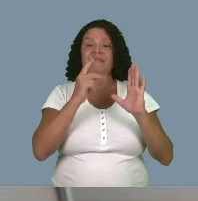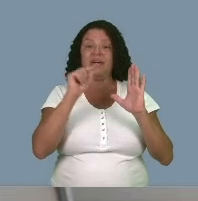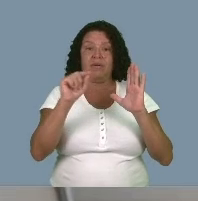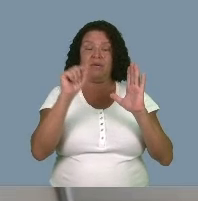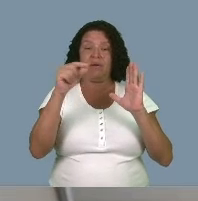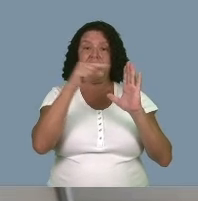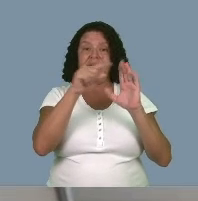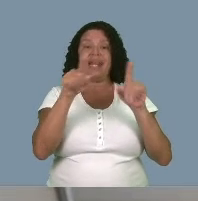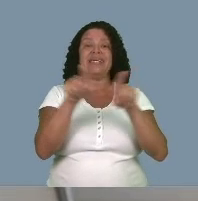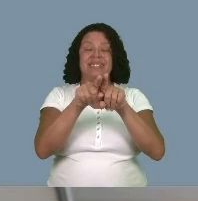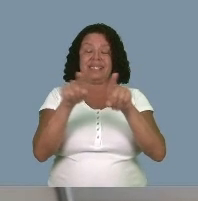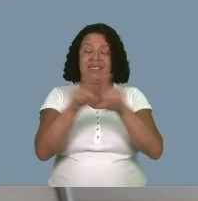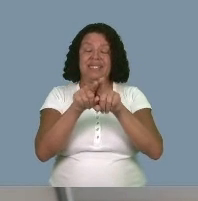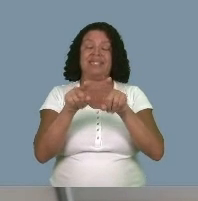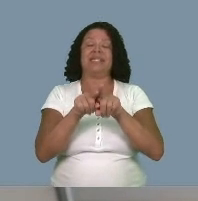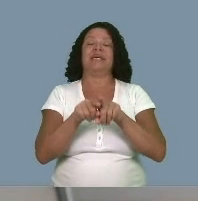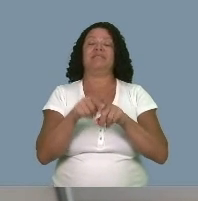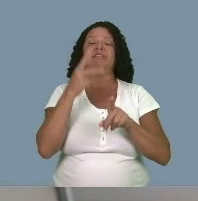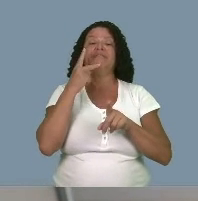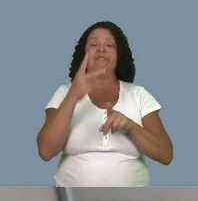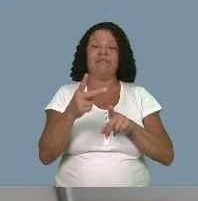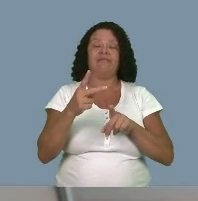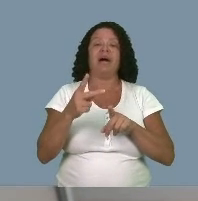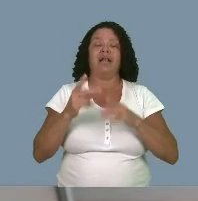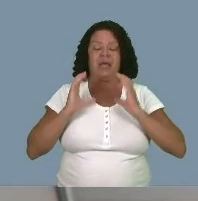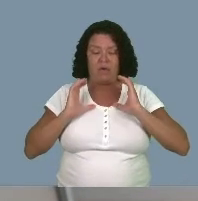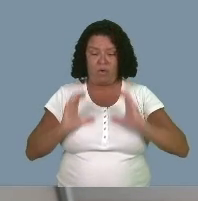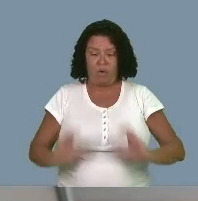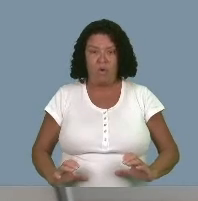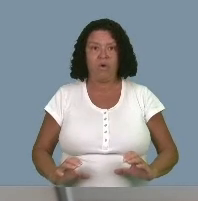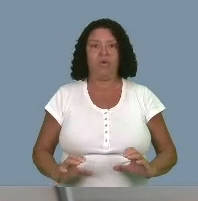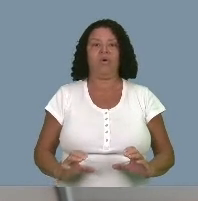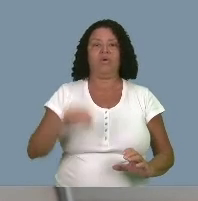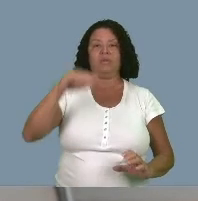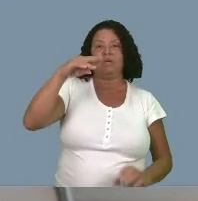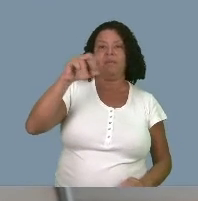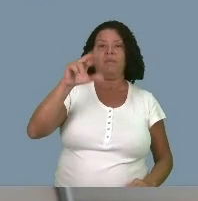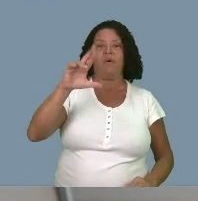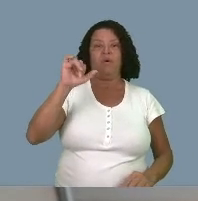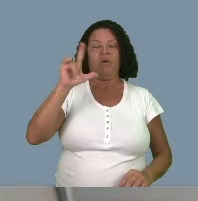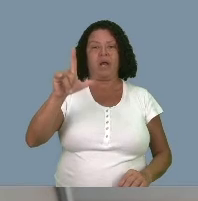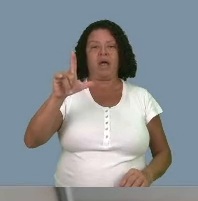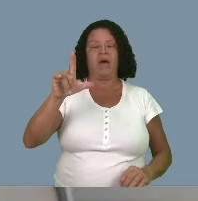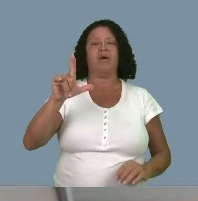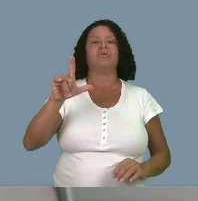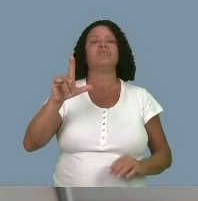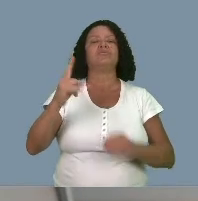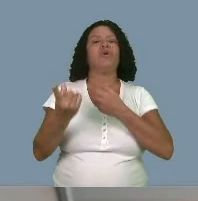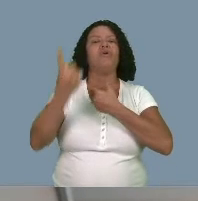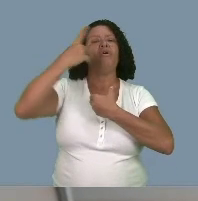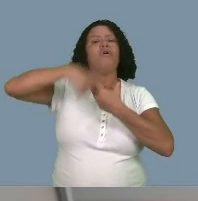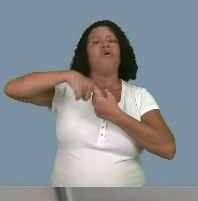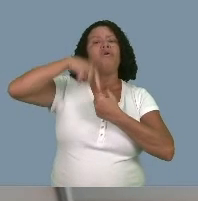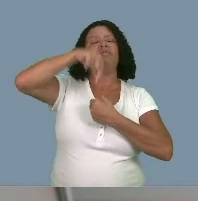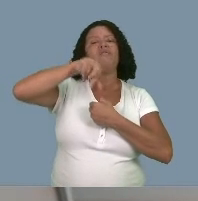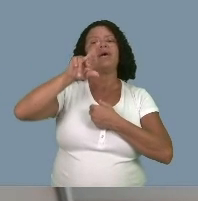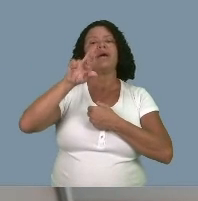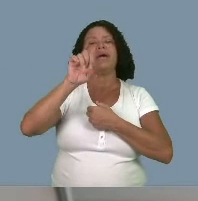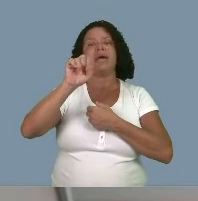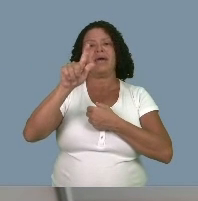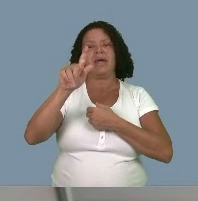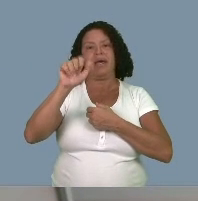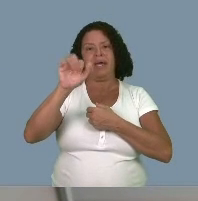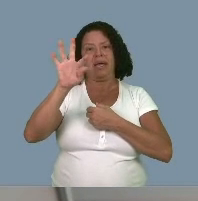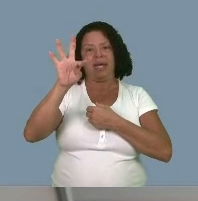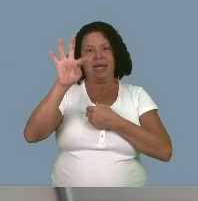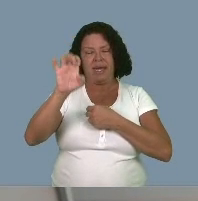ele também volta a falar da questão da conduta moral, do resgate obrigatório, que é parte do processo